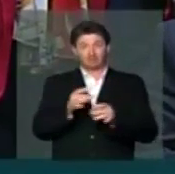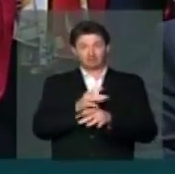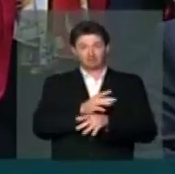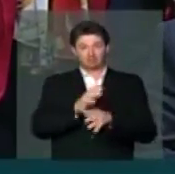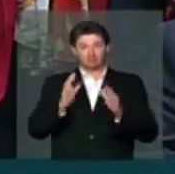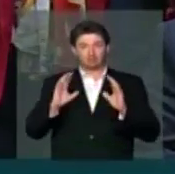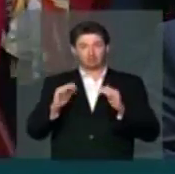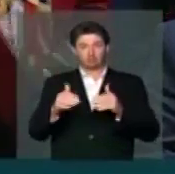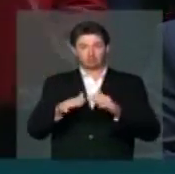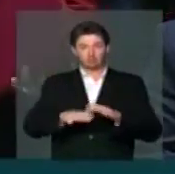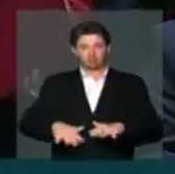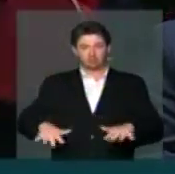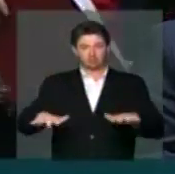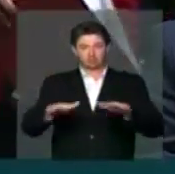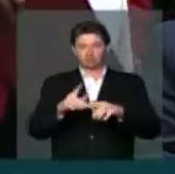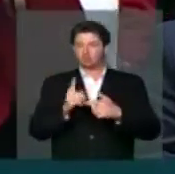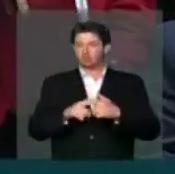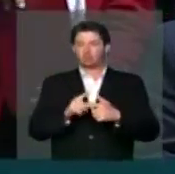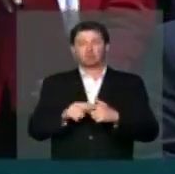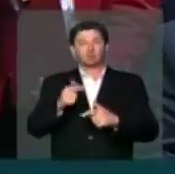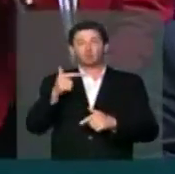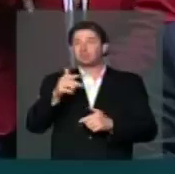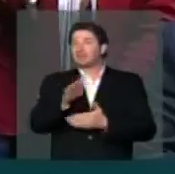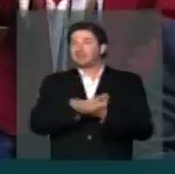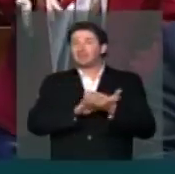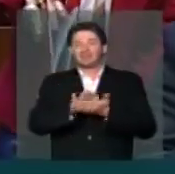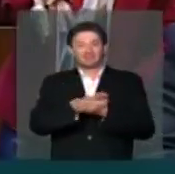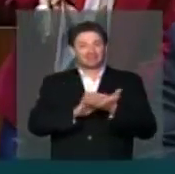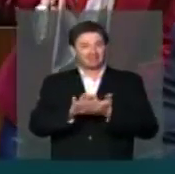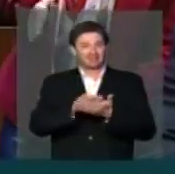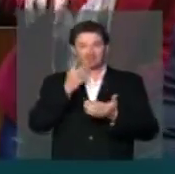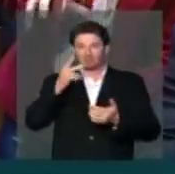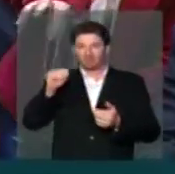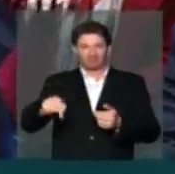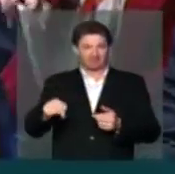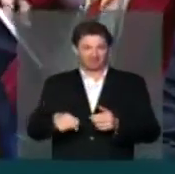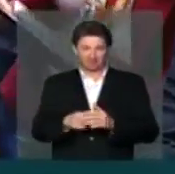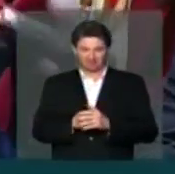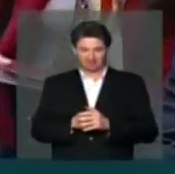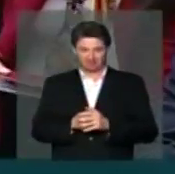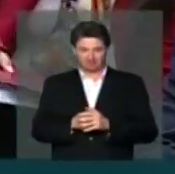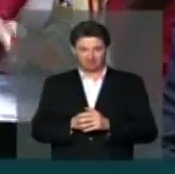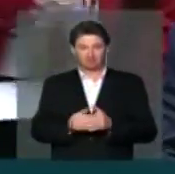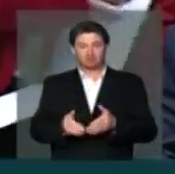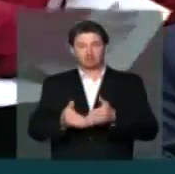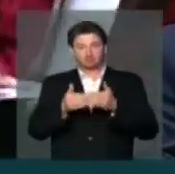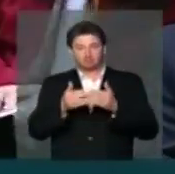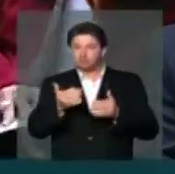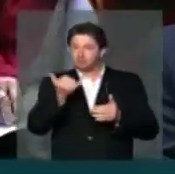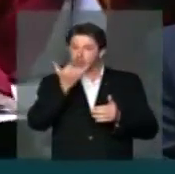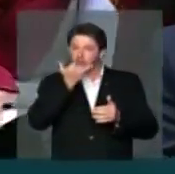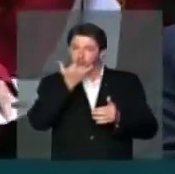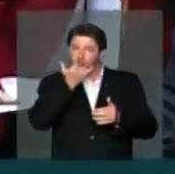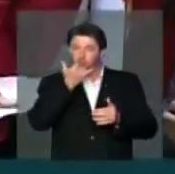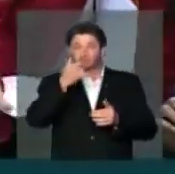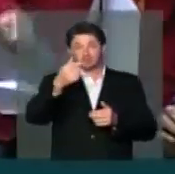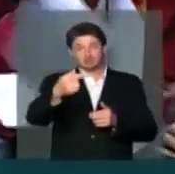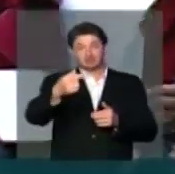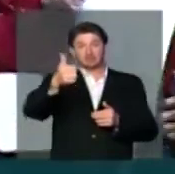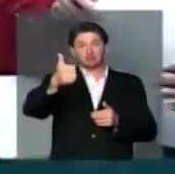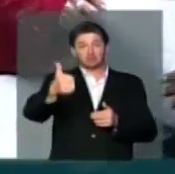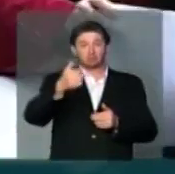da Comissão Geral, porque não há mais nada o que se falar aqui, e peço desculpas aos